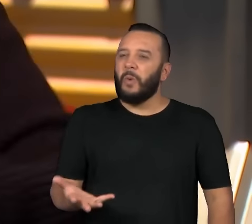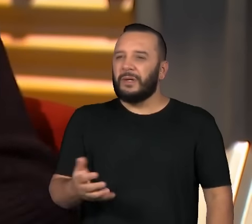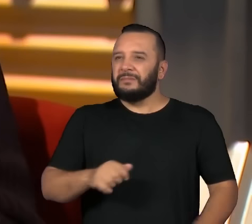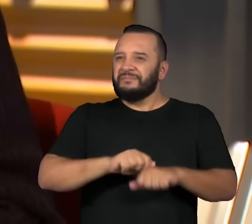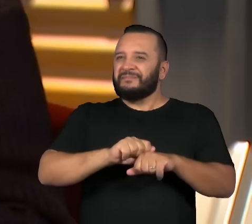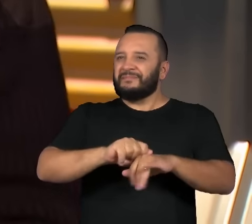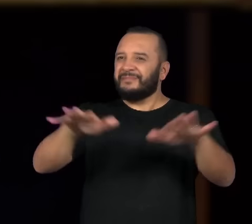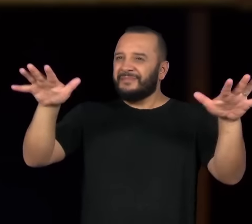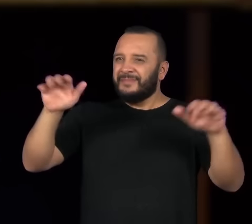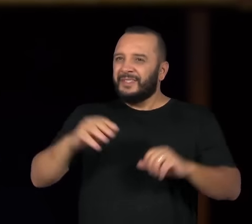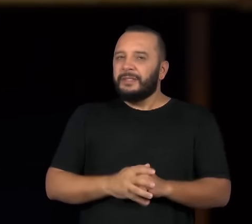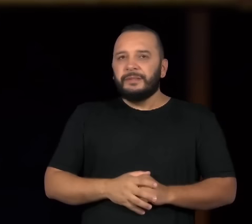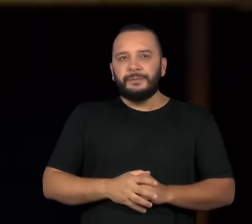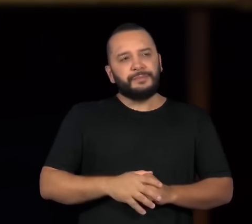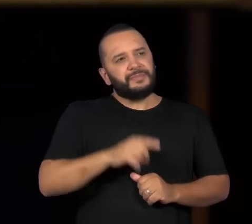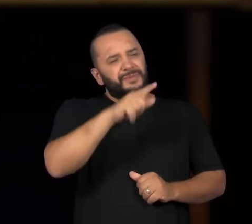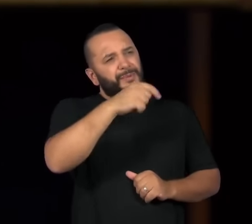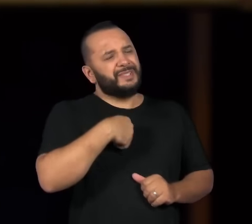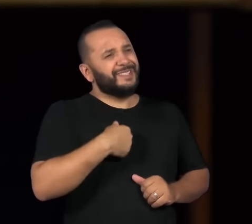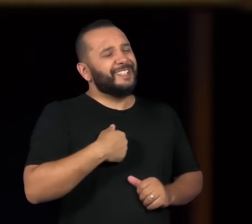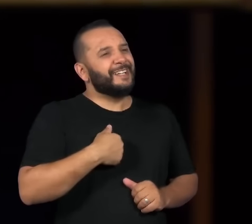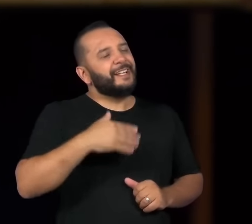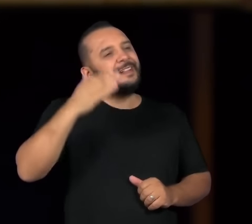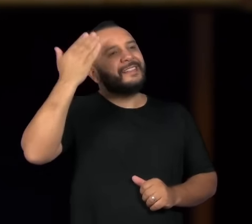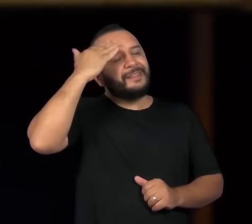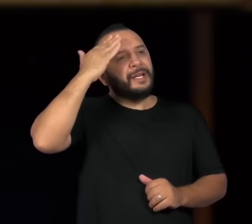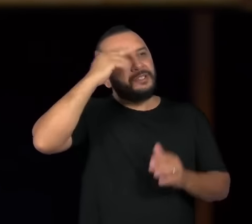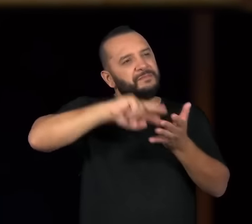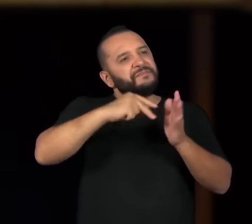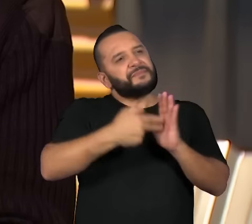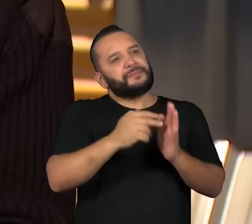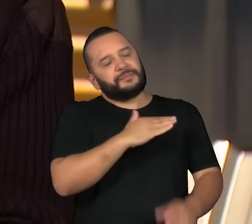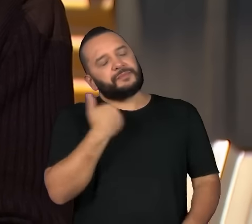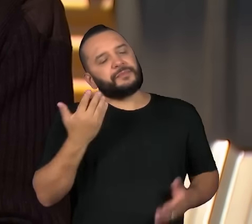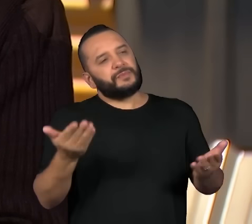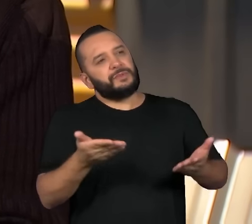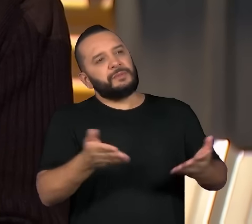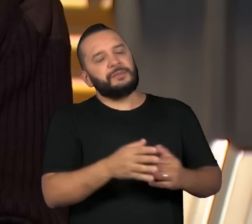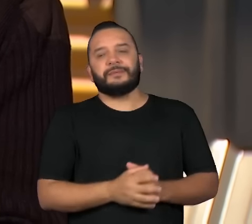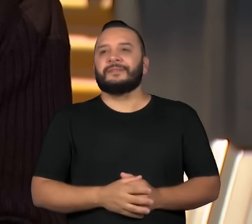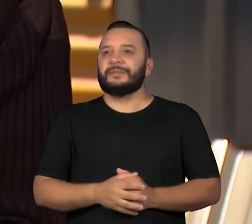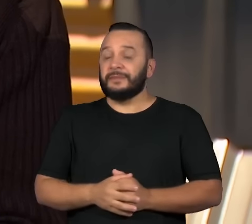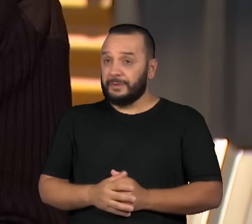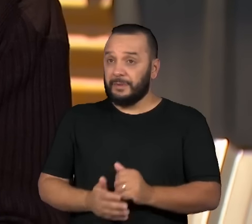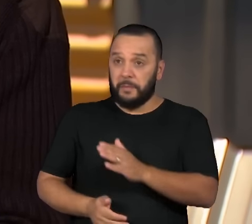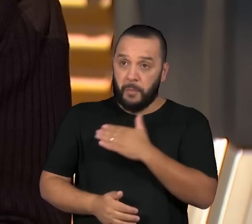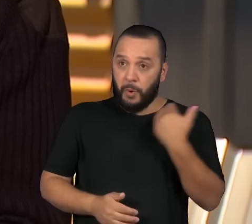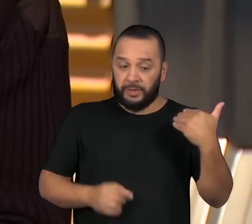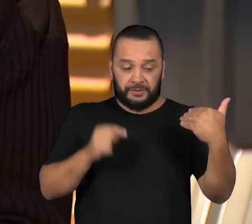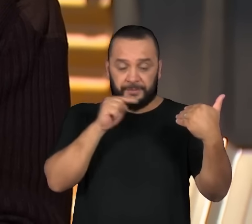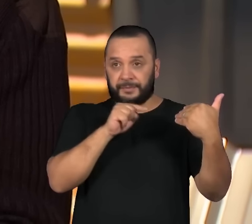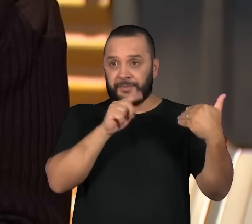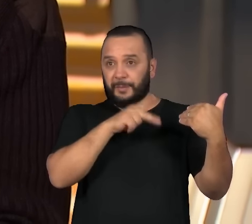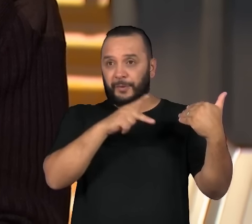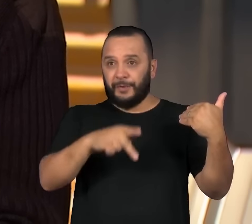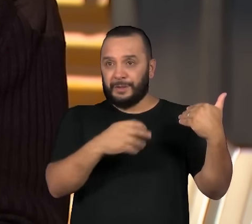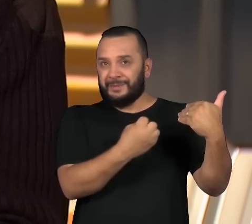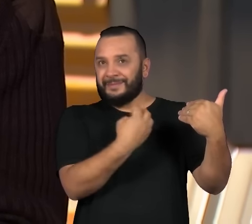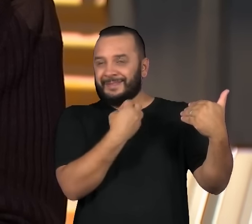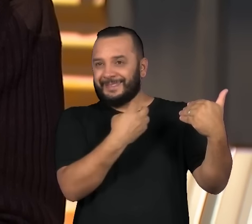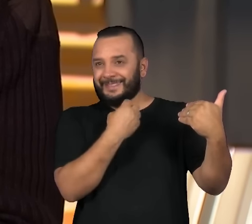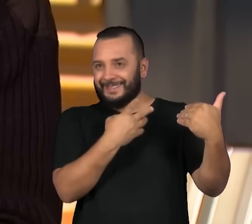que bom Qual for. é o seu entendimento do que é a morte hoje? A morte, pra mim, é uma educação, mano. A morte é professora.